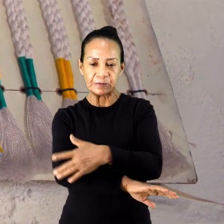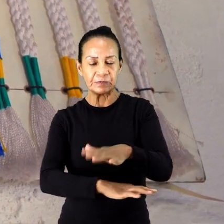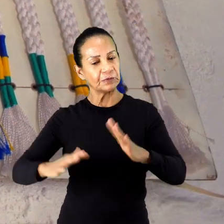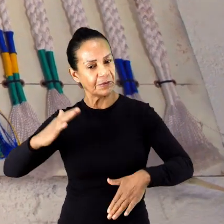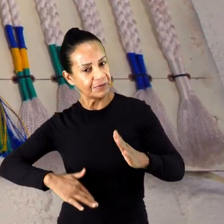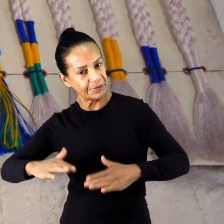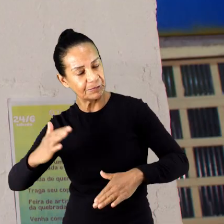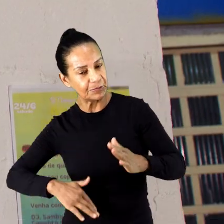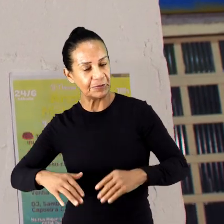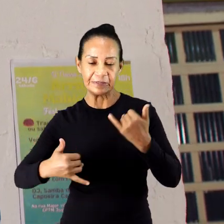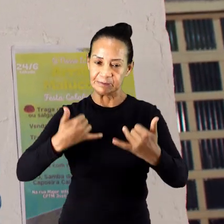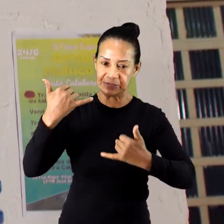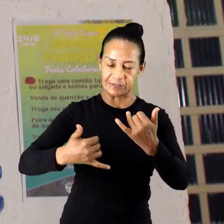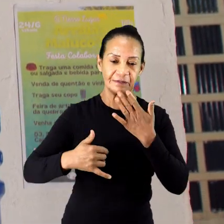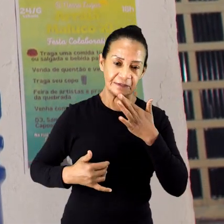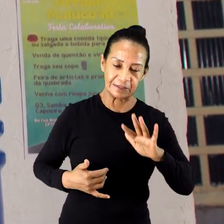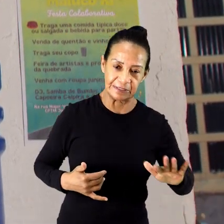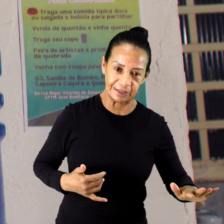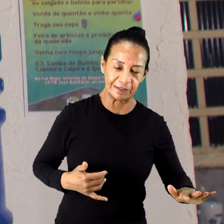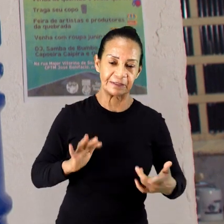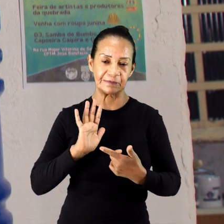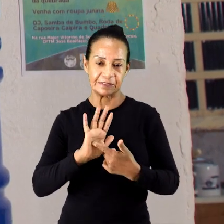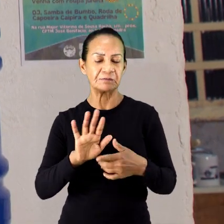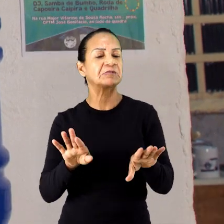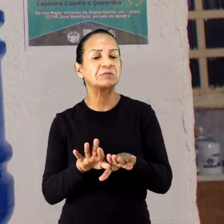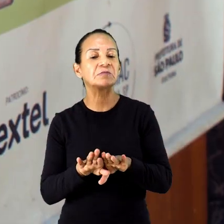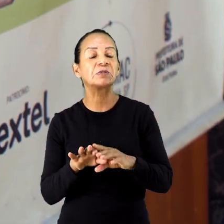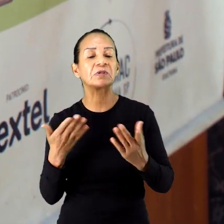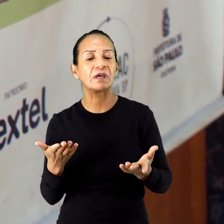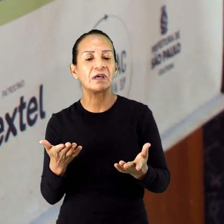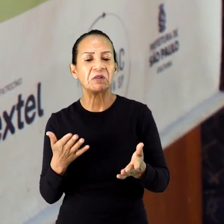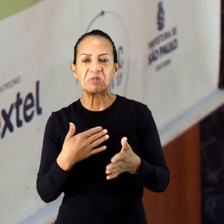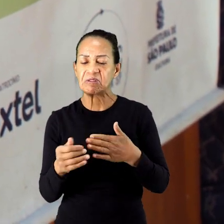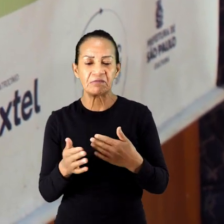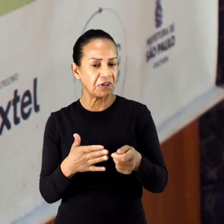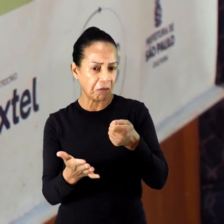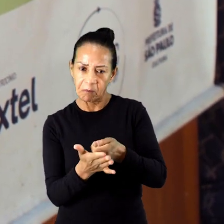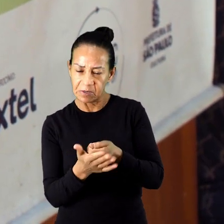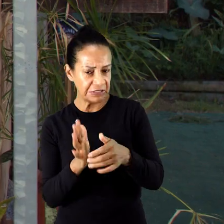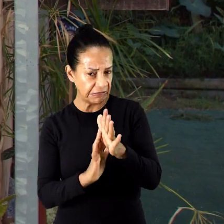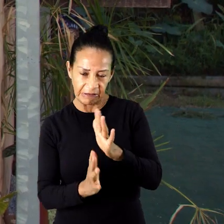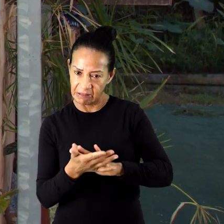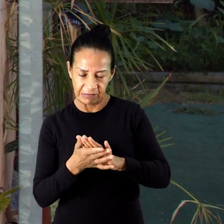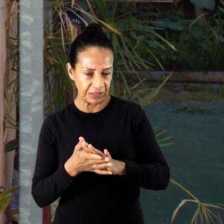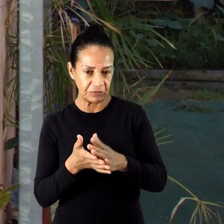rua, de você tocar o seu tambor na rua, de você estar ali brincando com as crianças. Por uma questão também de formalização, de não formalidade, né? Porque